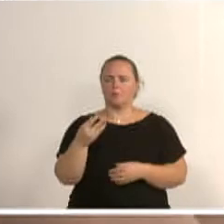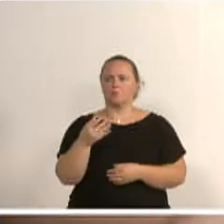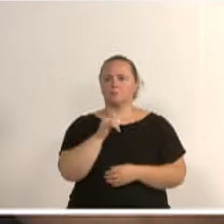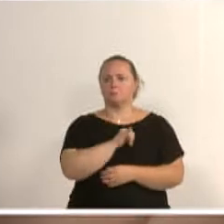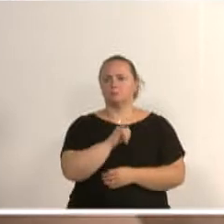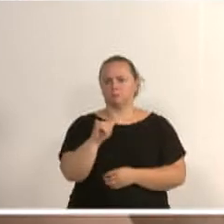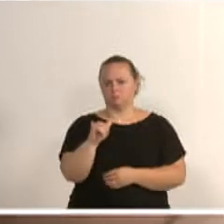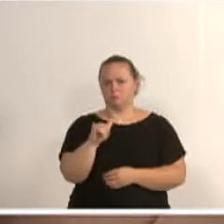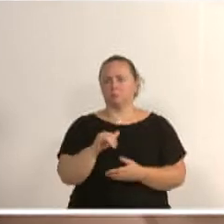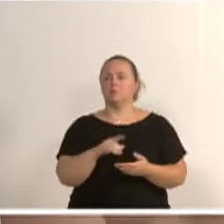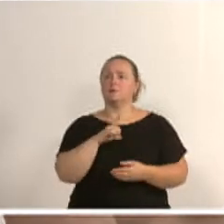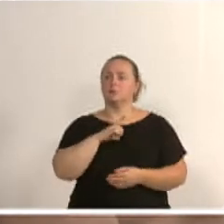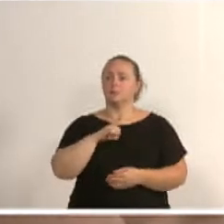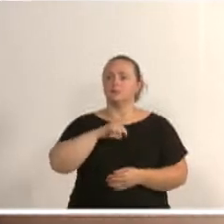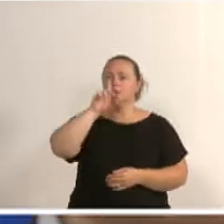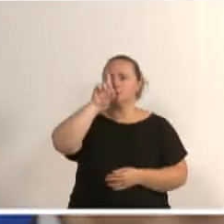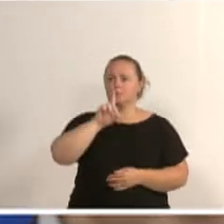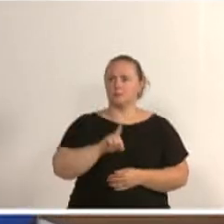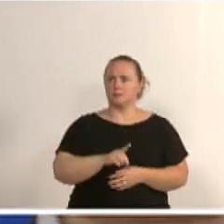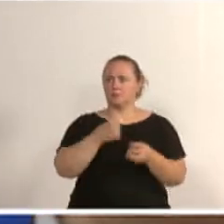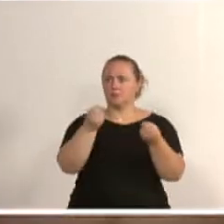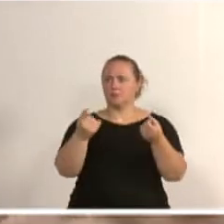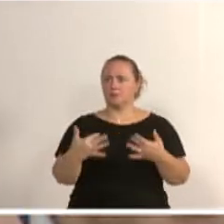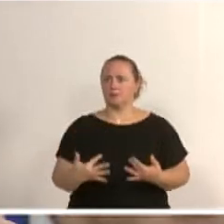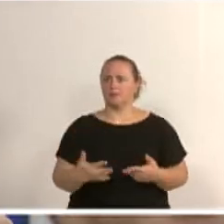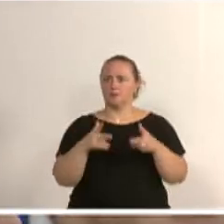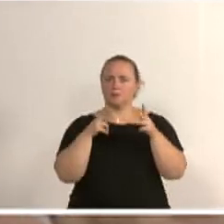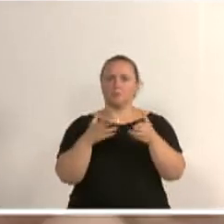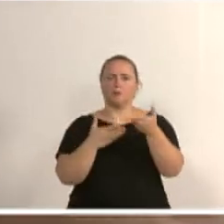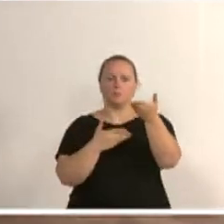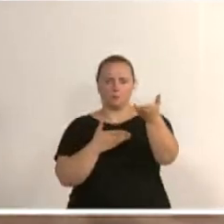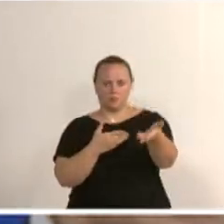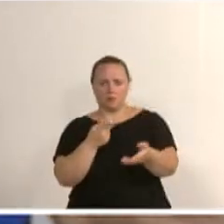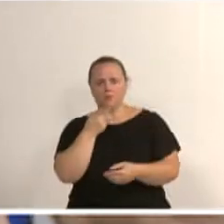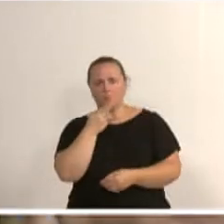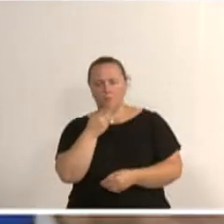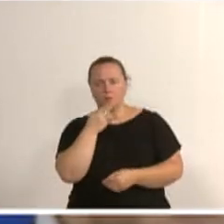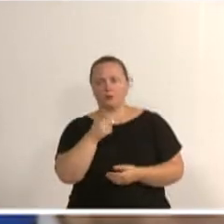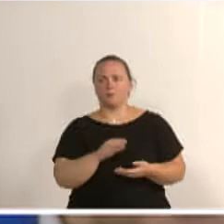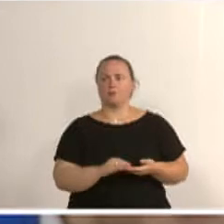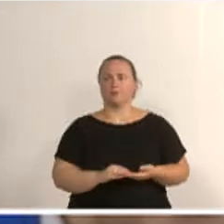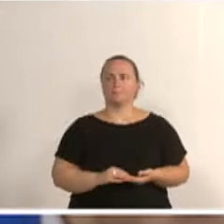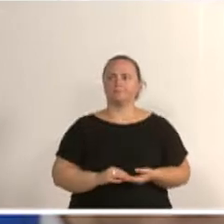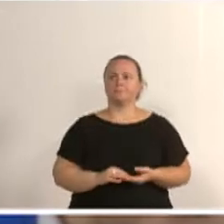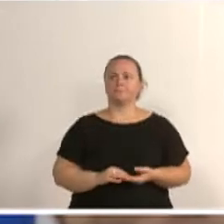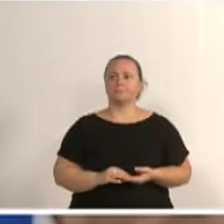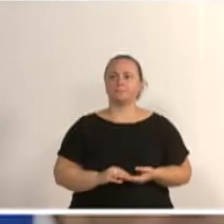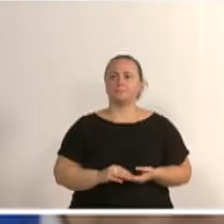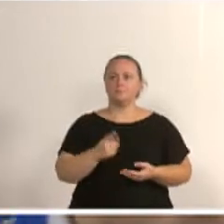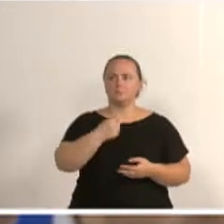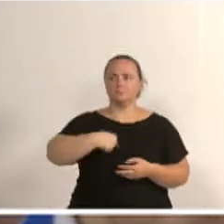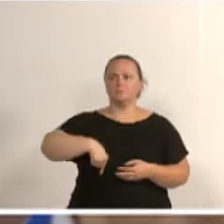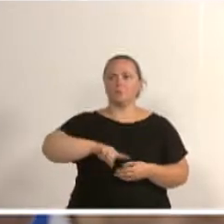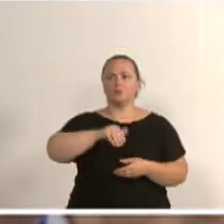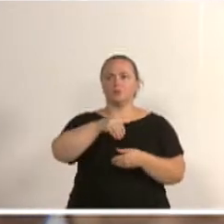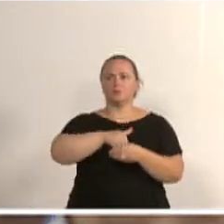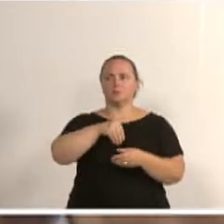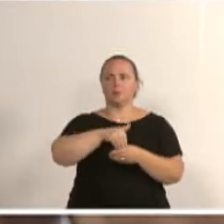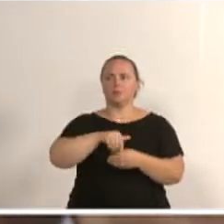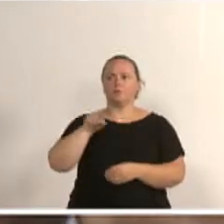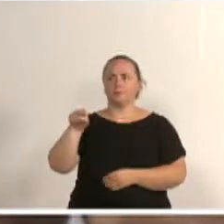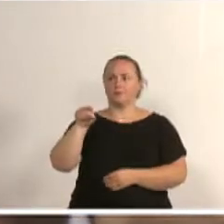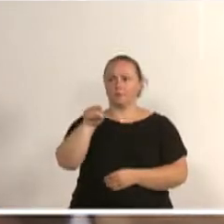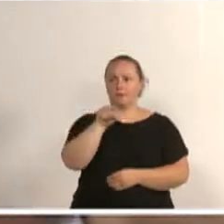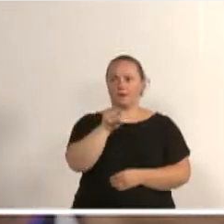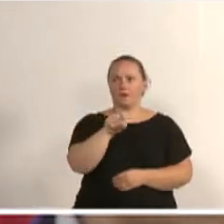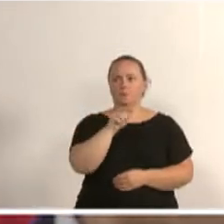Nós temos o direito, sim, de falar, como o senhor mesmo falou, nós votamos em vocês. Sem